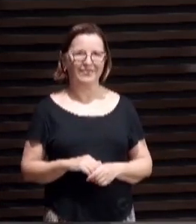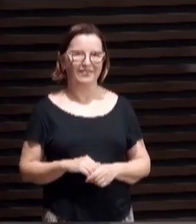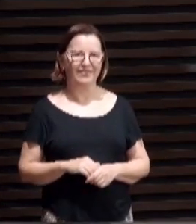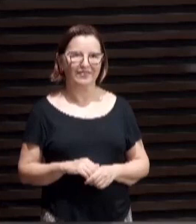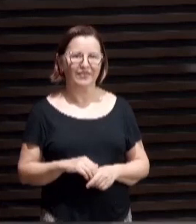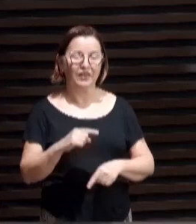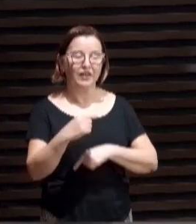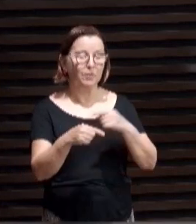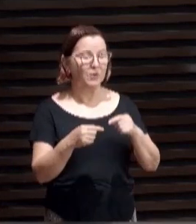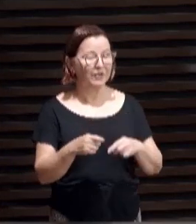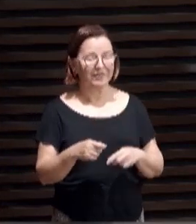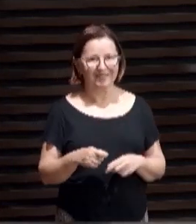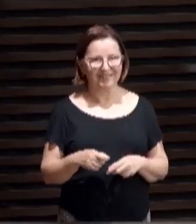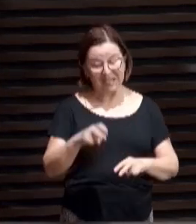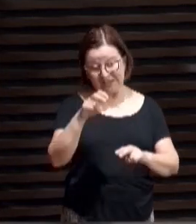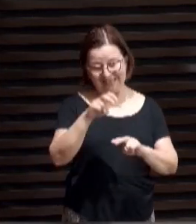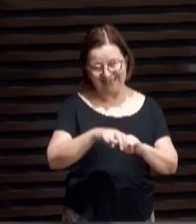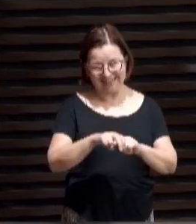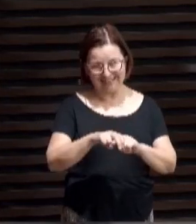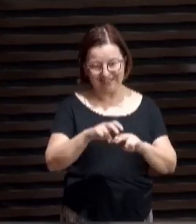Depois não